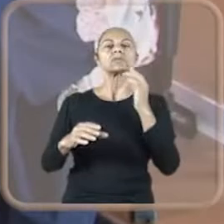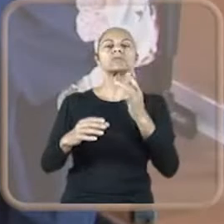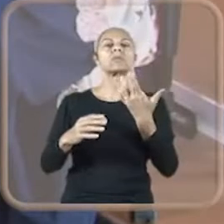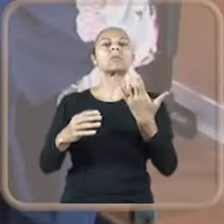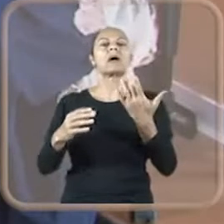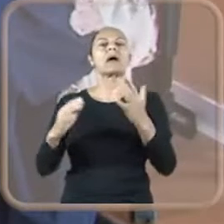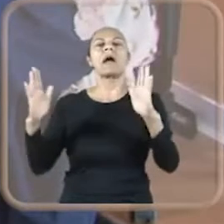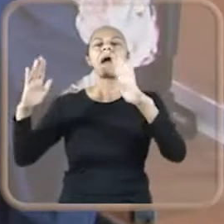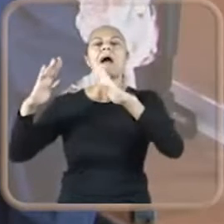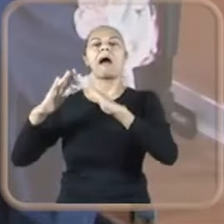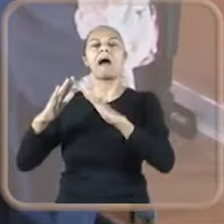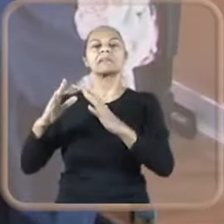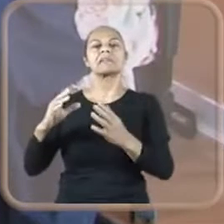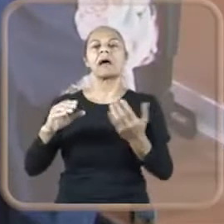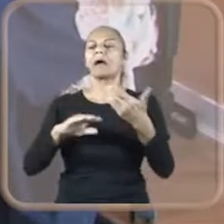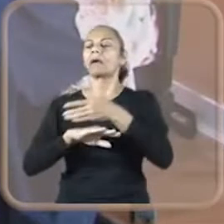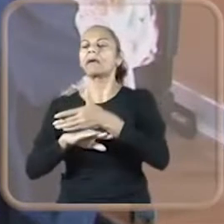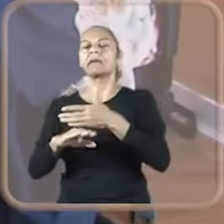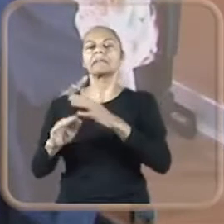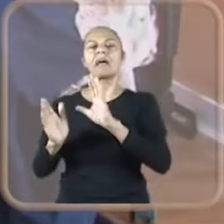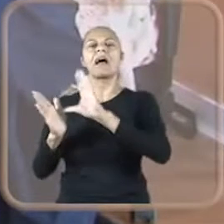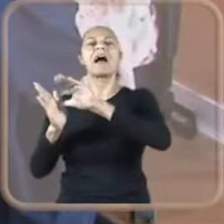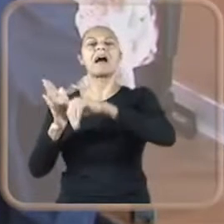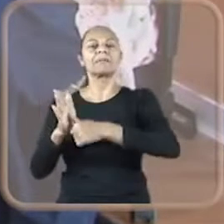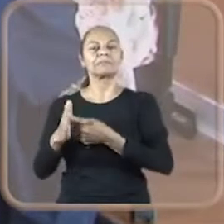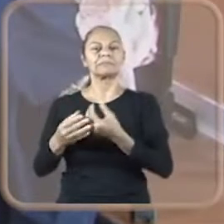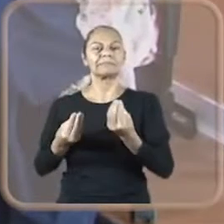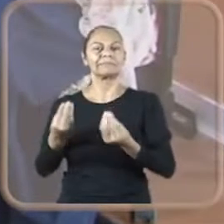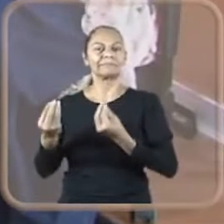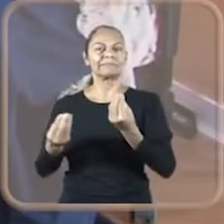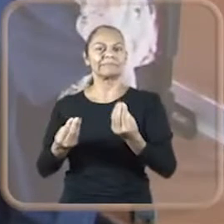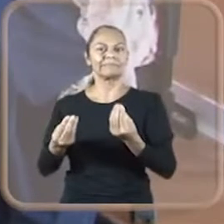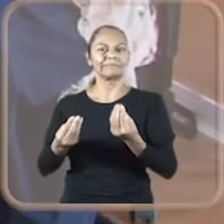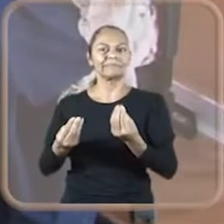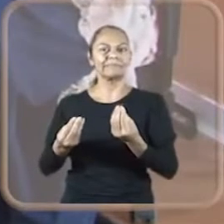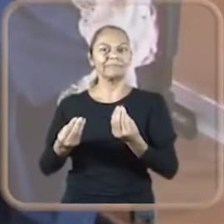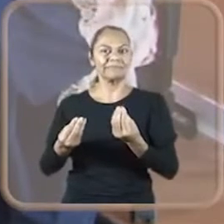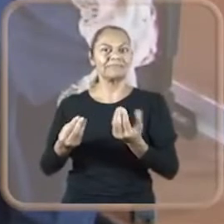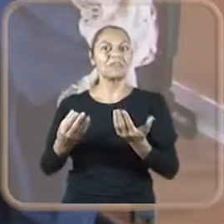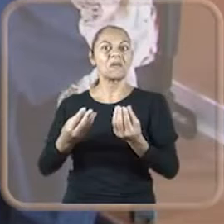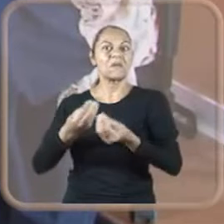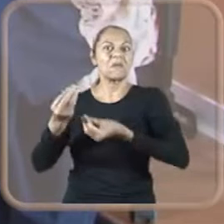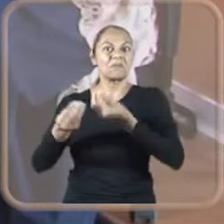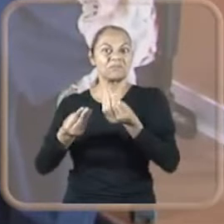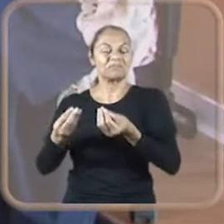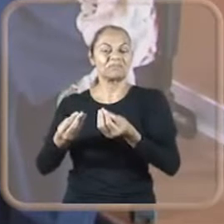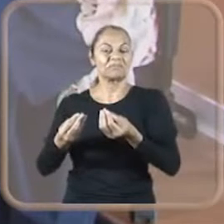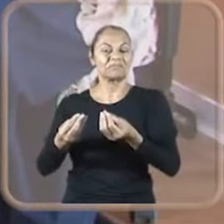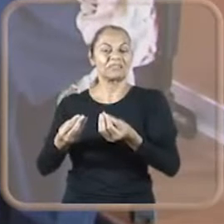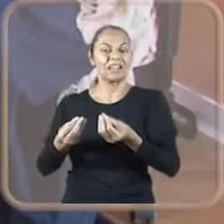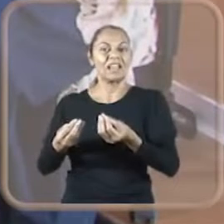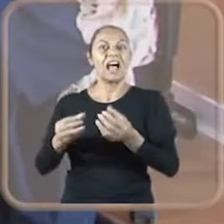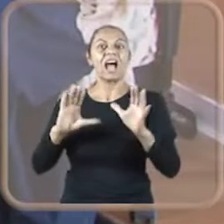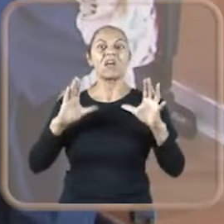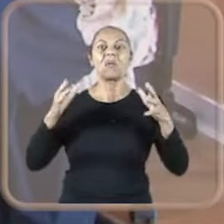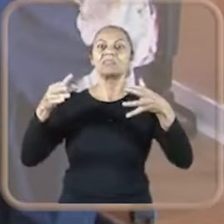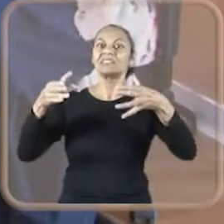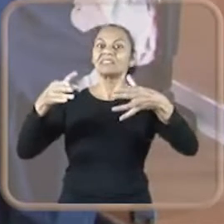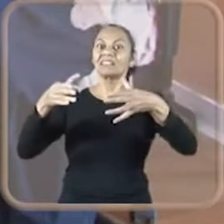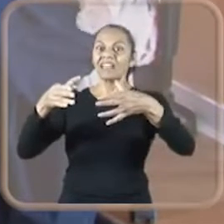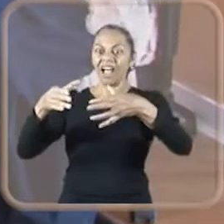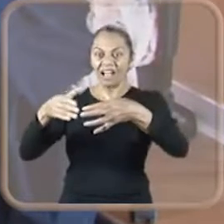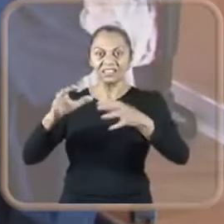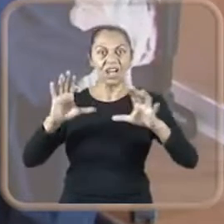quintal e furta alguma coisa da casa da pessoa. Não foi só a vítima que teve um bem furtado que se sentiu atingido.